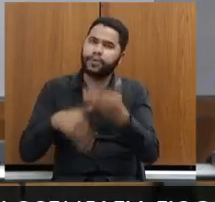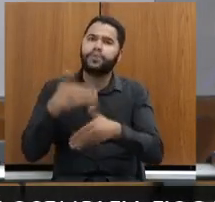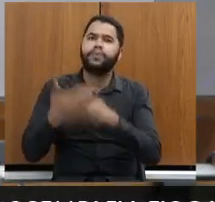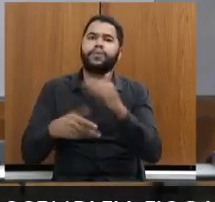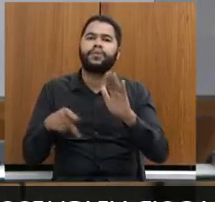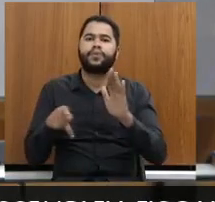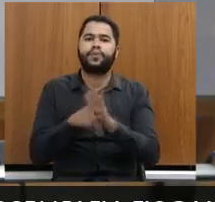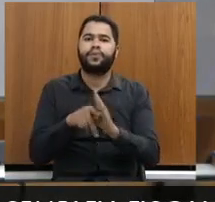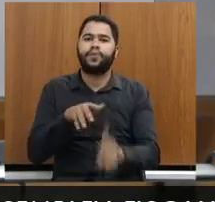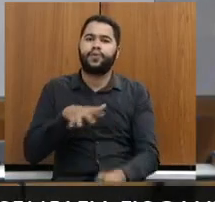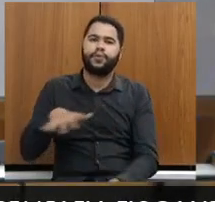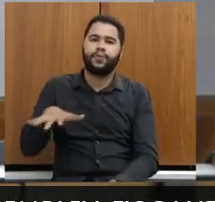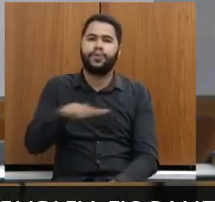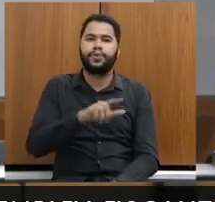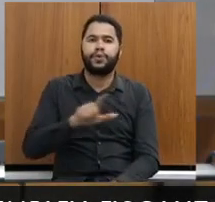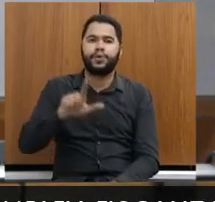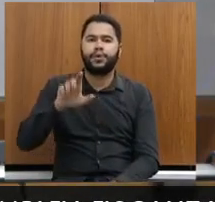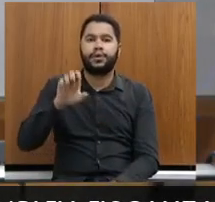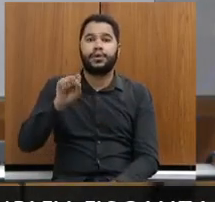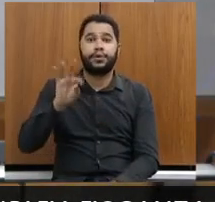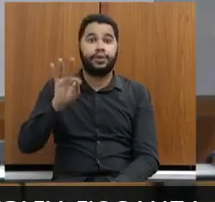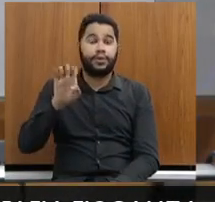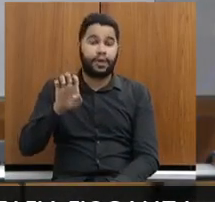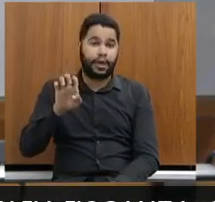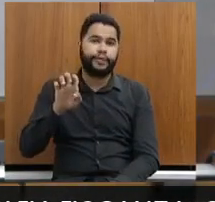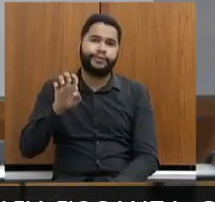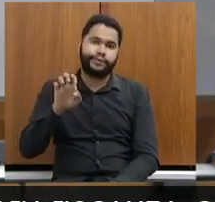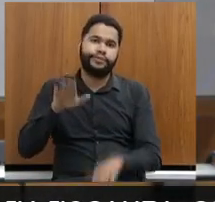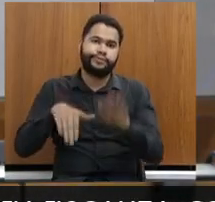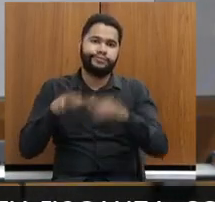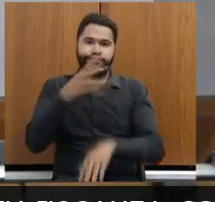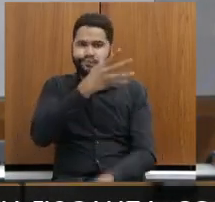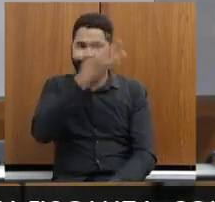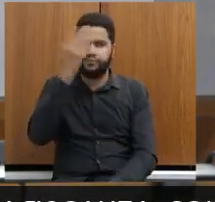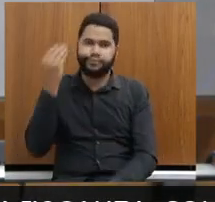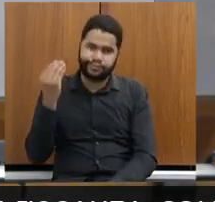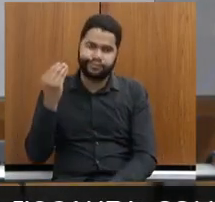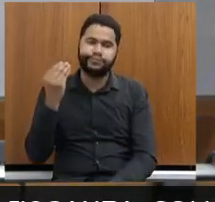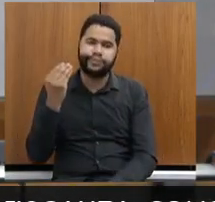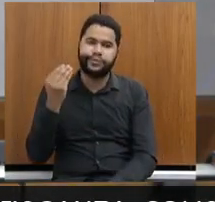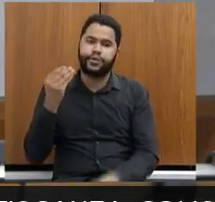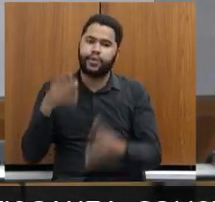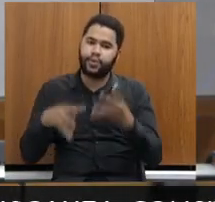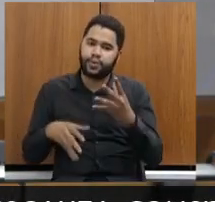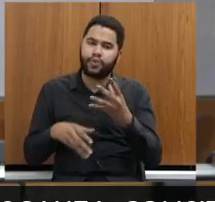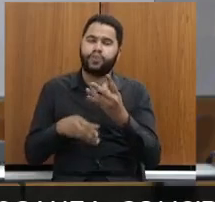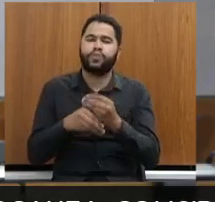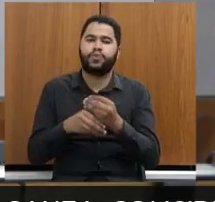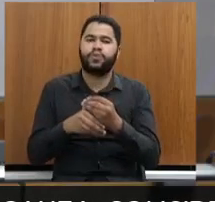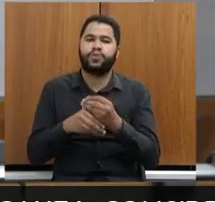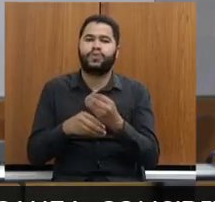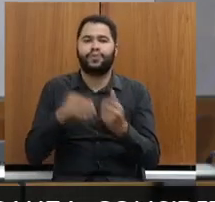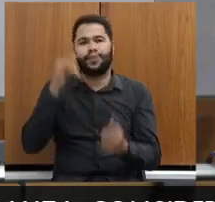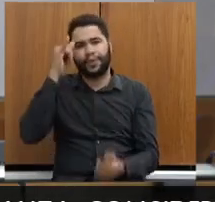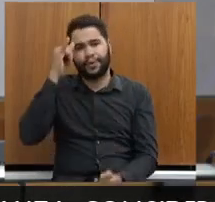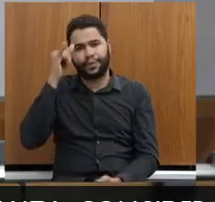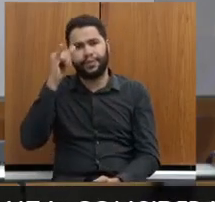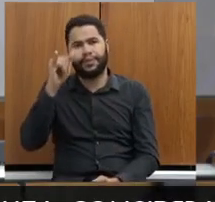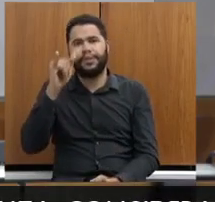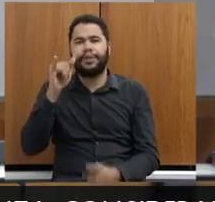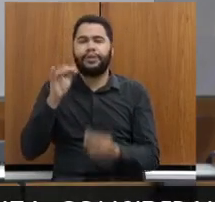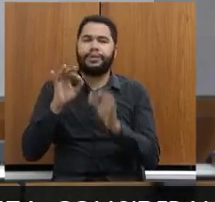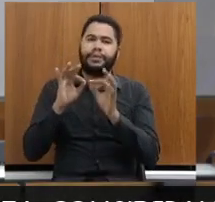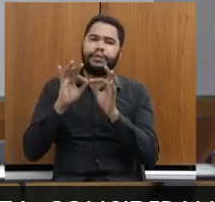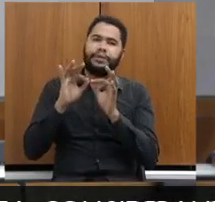ver na nossa região Leste viu outros que é muito esquecida e estamos implantando lá para evitar uma